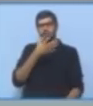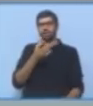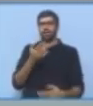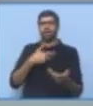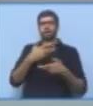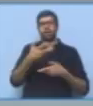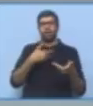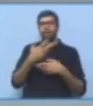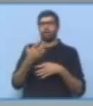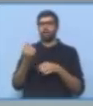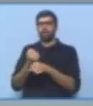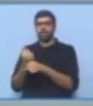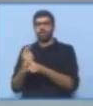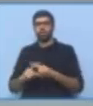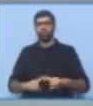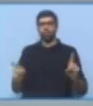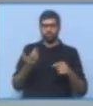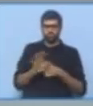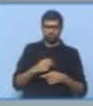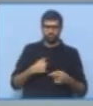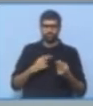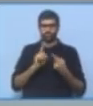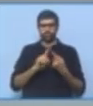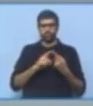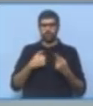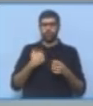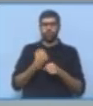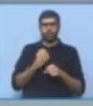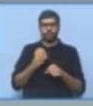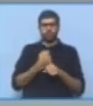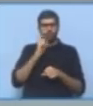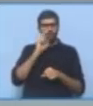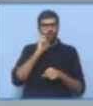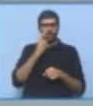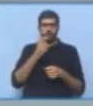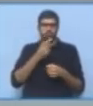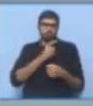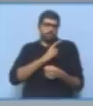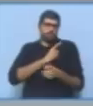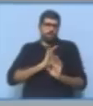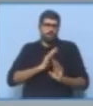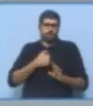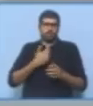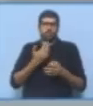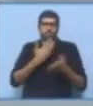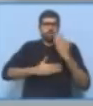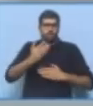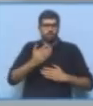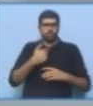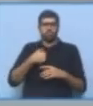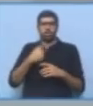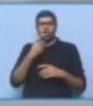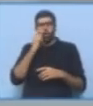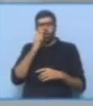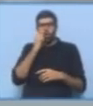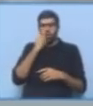ali e fazer. Eu dou-lhe um exemplo pequenino. Eu faço defesa pessoal e um meio de homens, essencialmente, homens